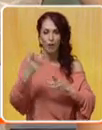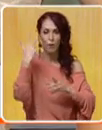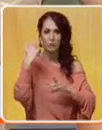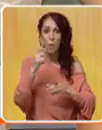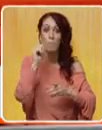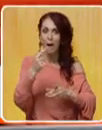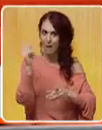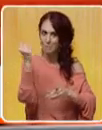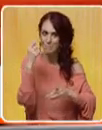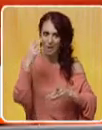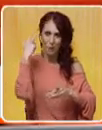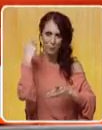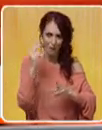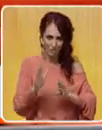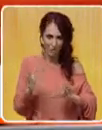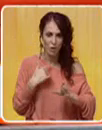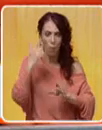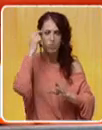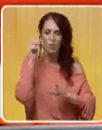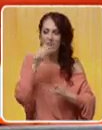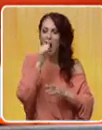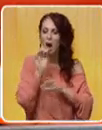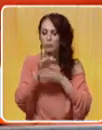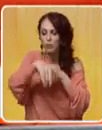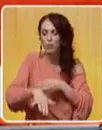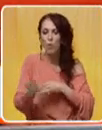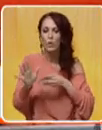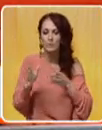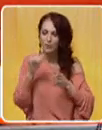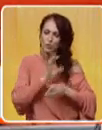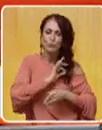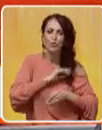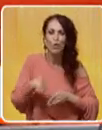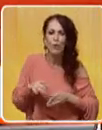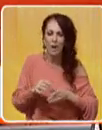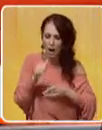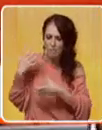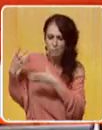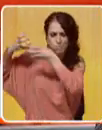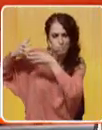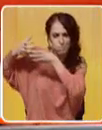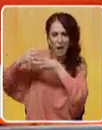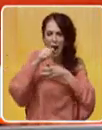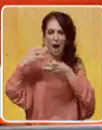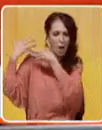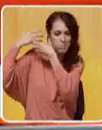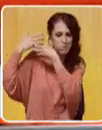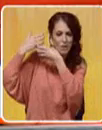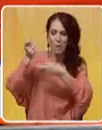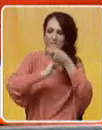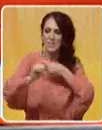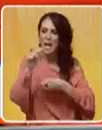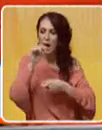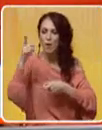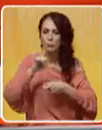meu pai estás a ver E então e adorava ir à fonte com as aquelas senhoras que que enchiam as bilhas da e depois vinham vender a